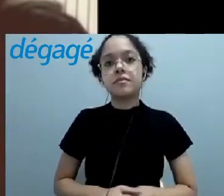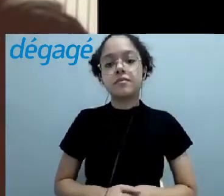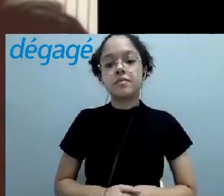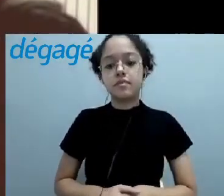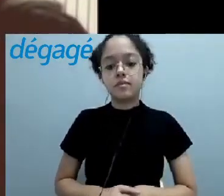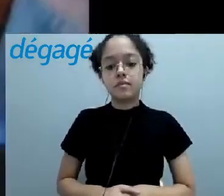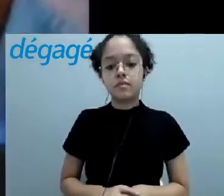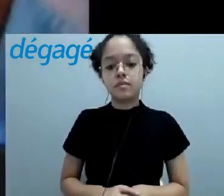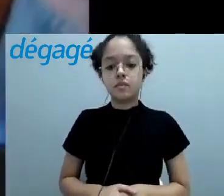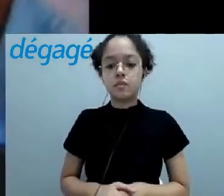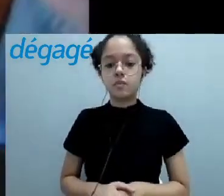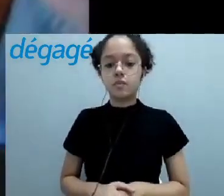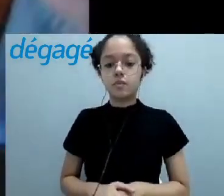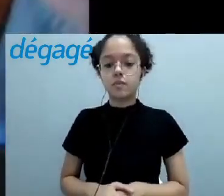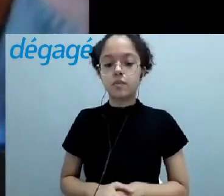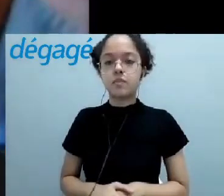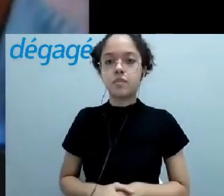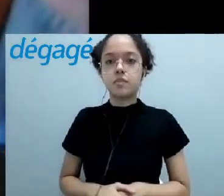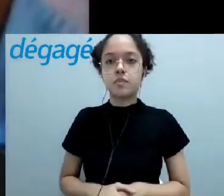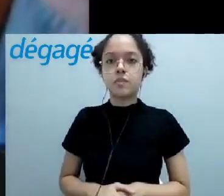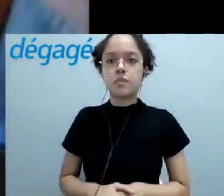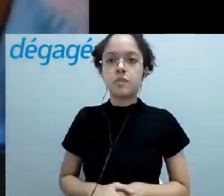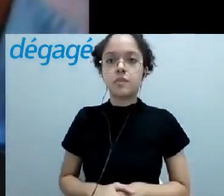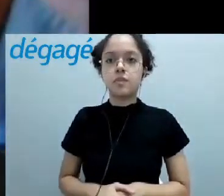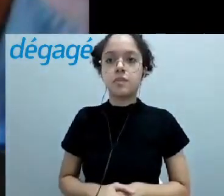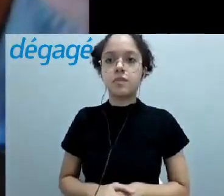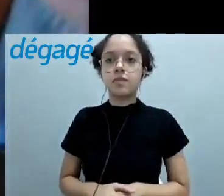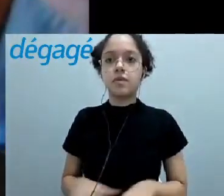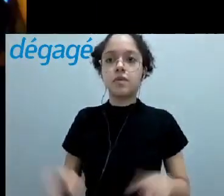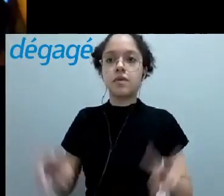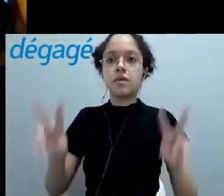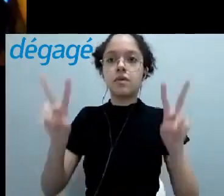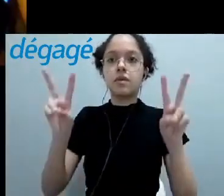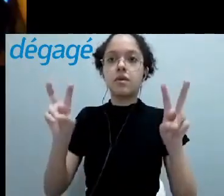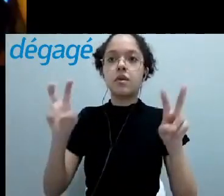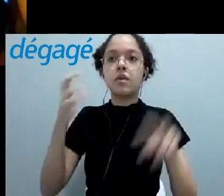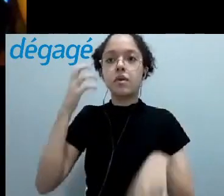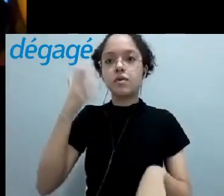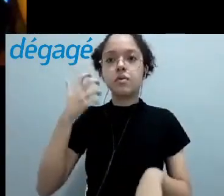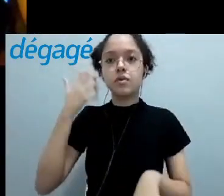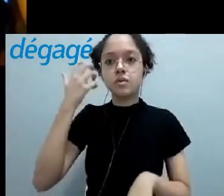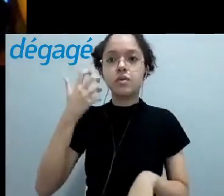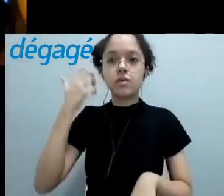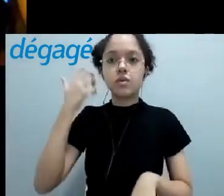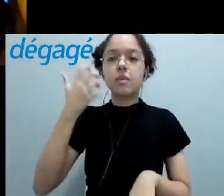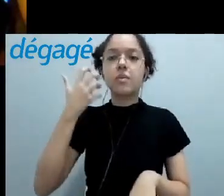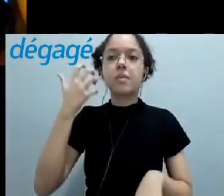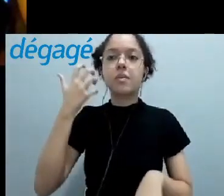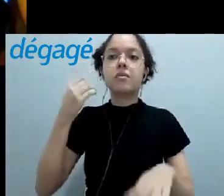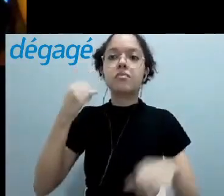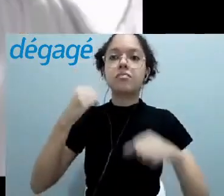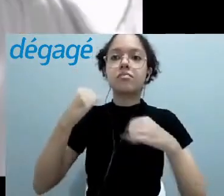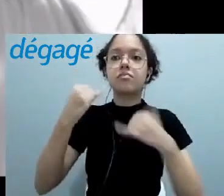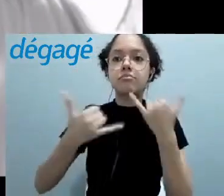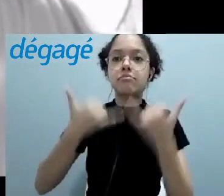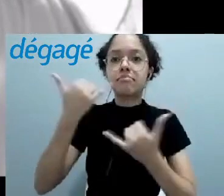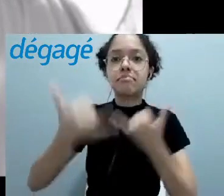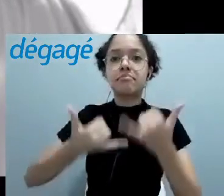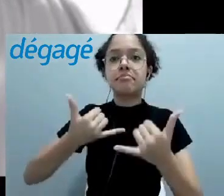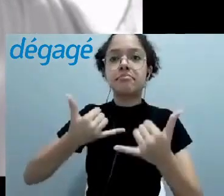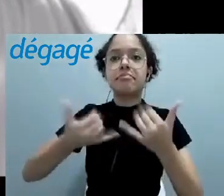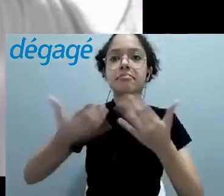e aí eu abaixava, que nem... Aí abaixava e passava aquele negócio, então ele fica com raiva de mim. E